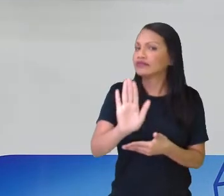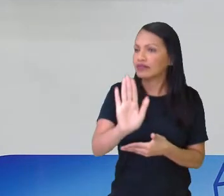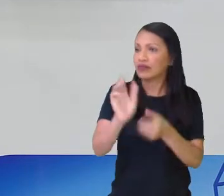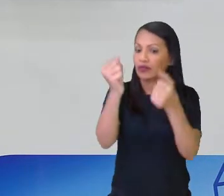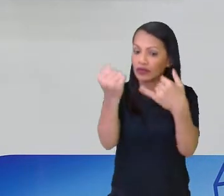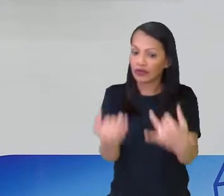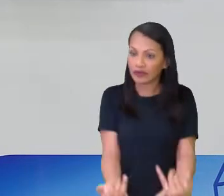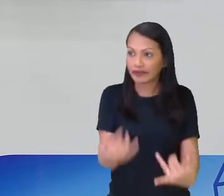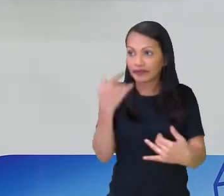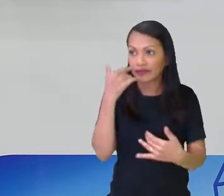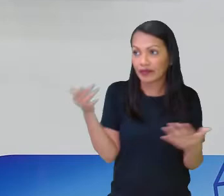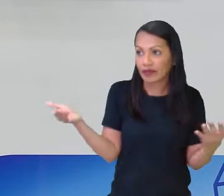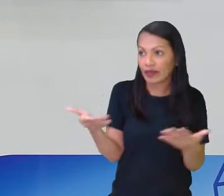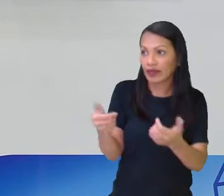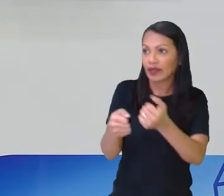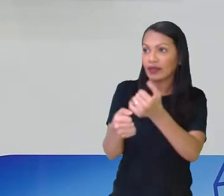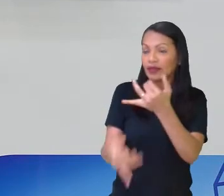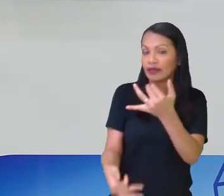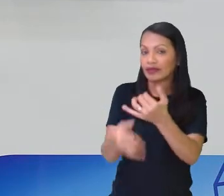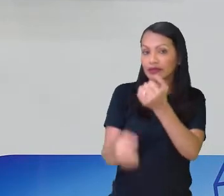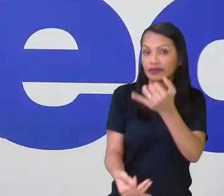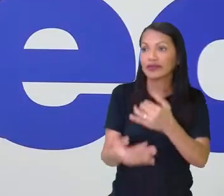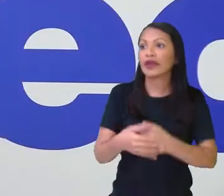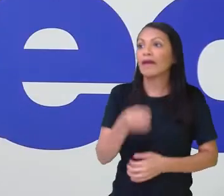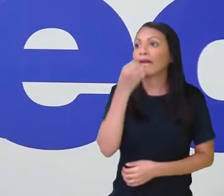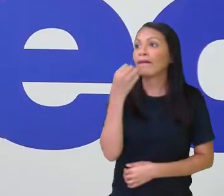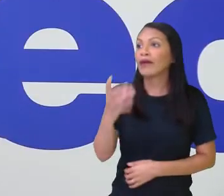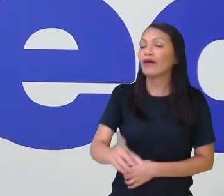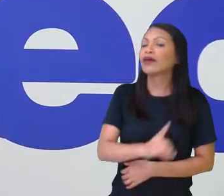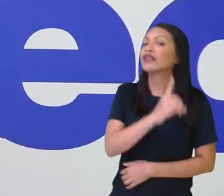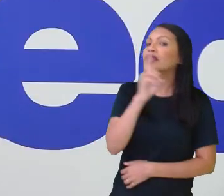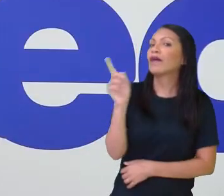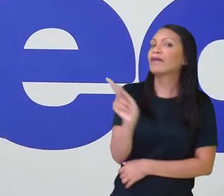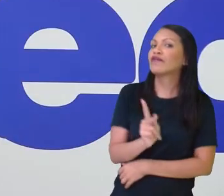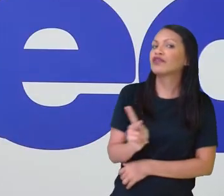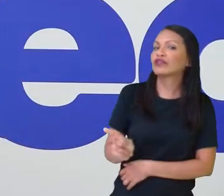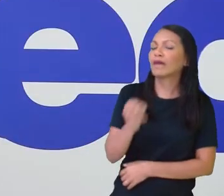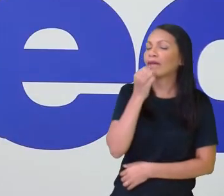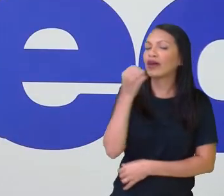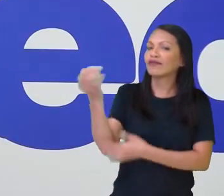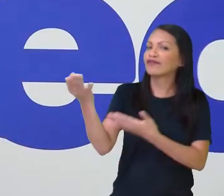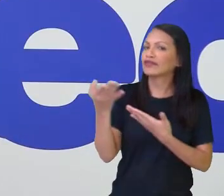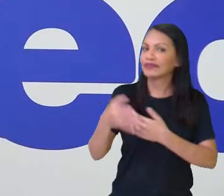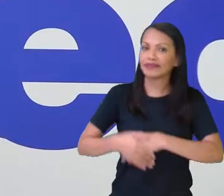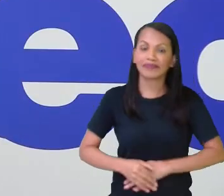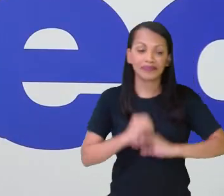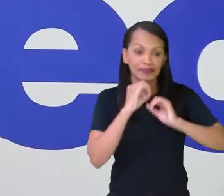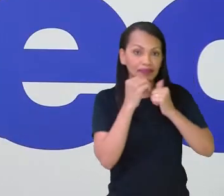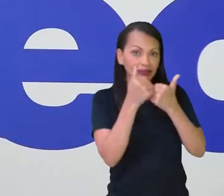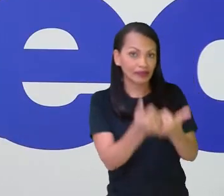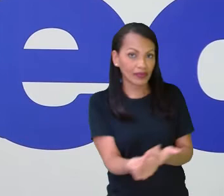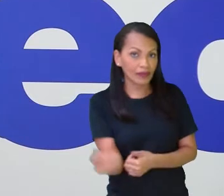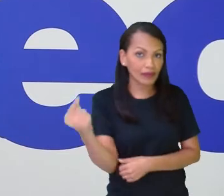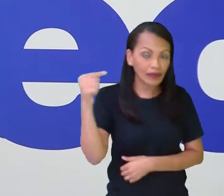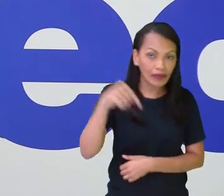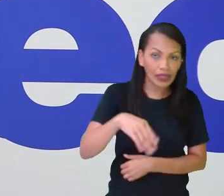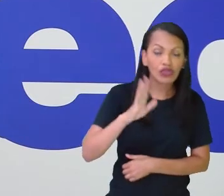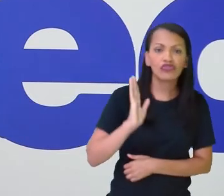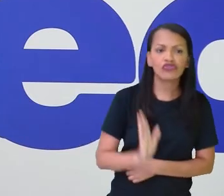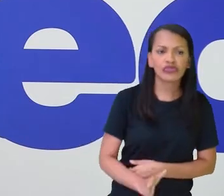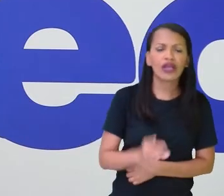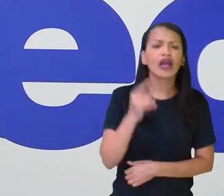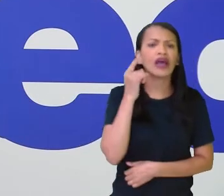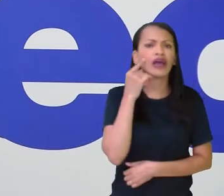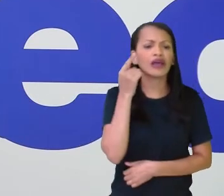comigo, está aqui o professor Givanilson Soares. Bom dia, professor, bem-vindo. Tudo certinho, professora. Estou por aqui já